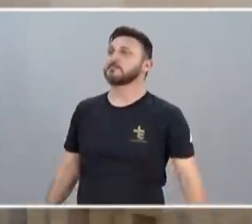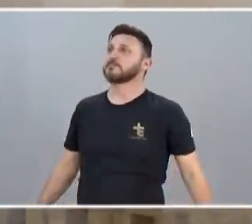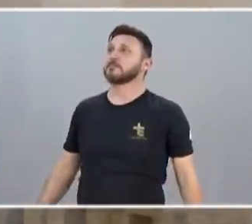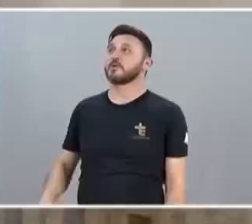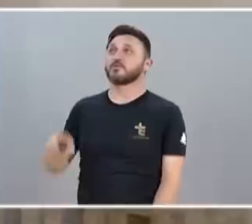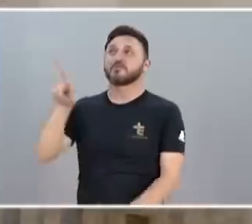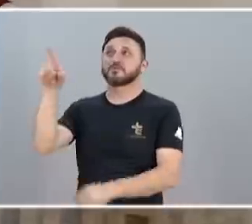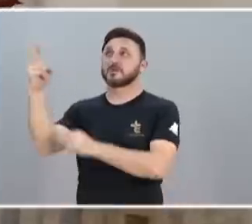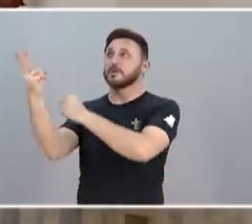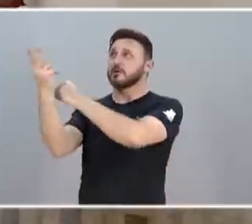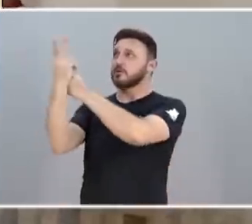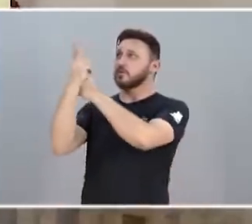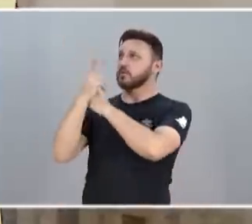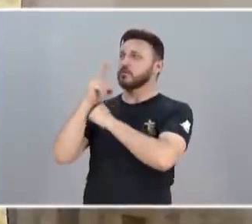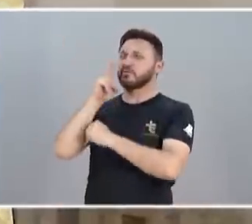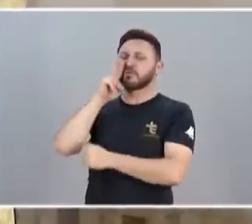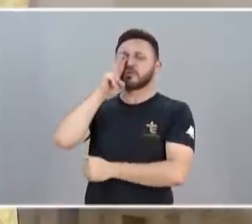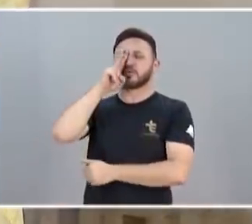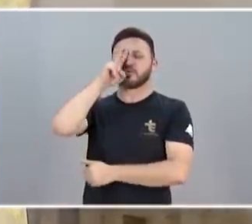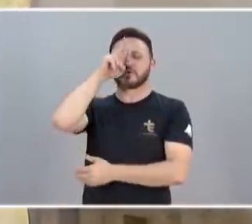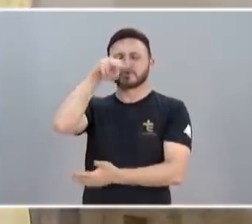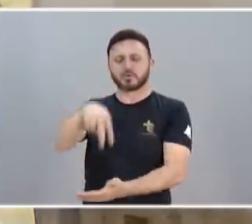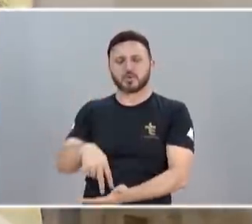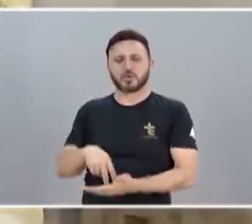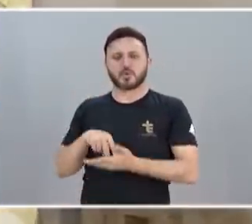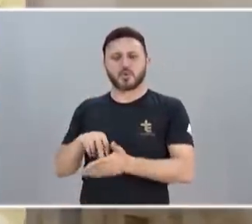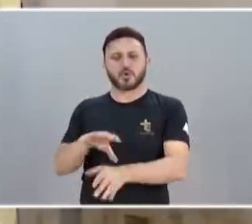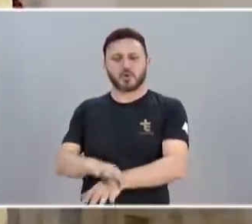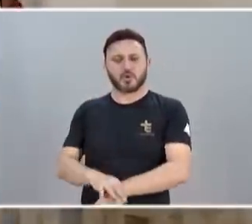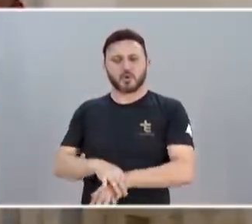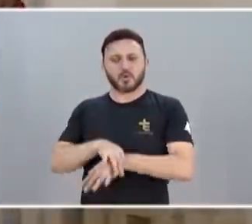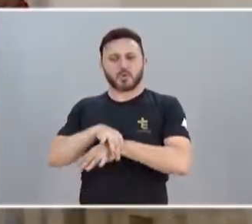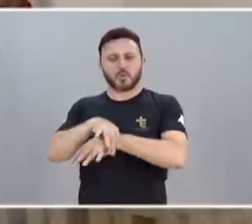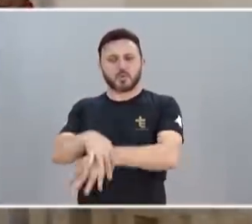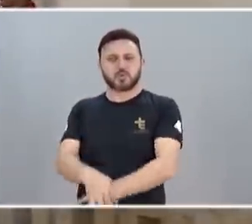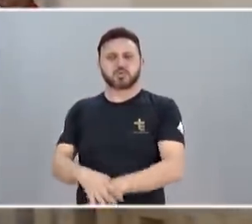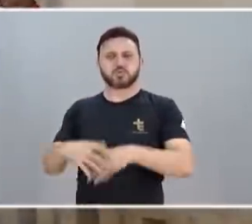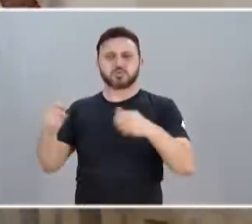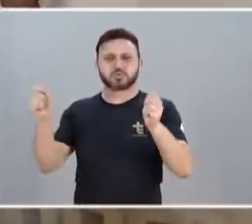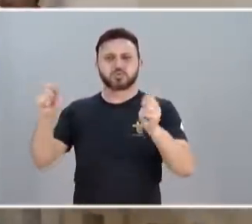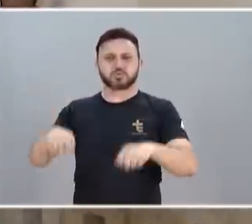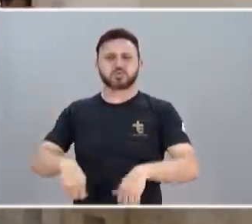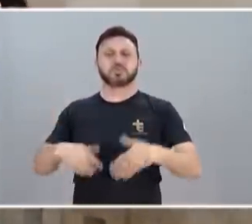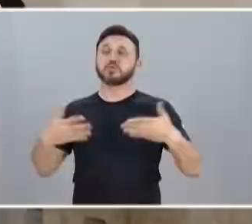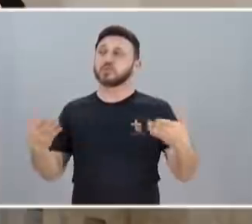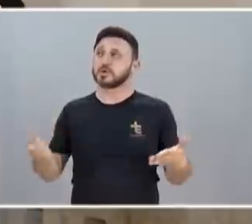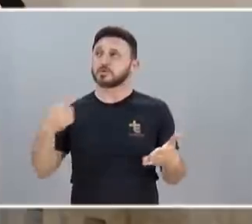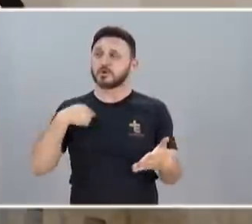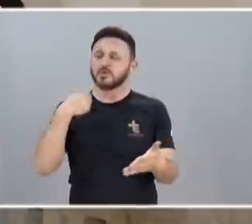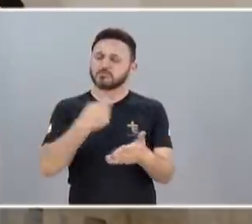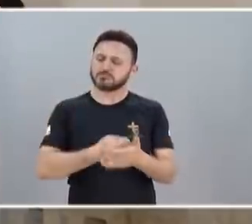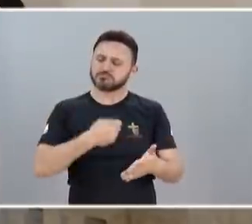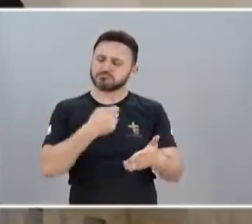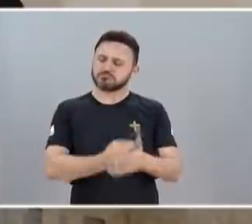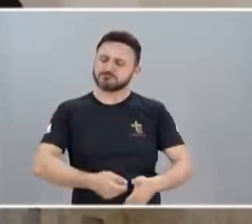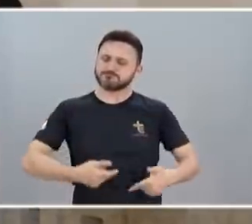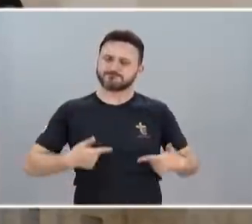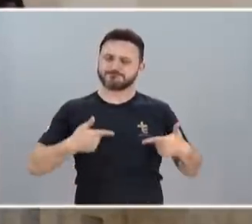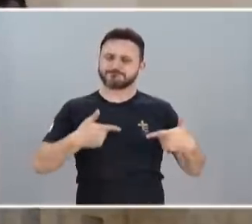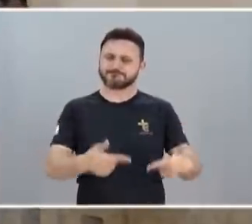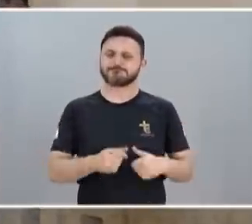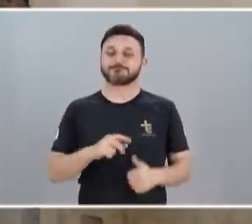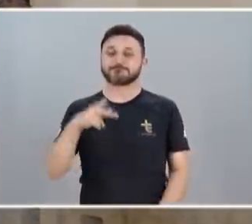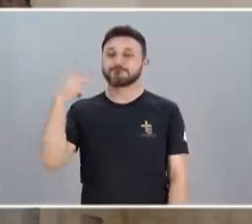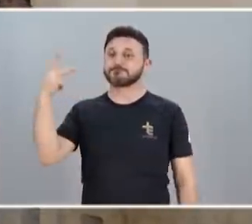Sois a força e o refúgio, a fortaleza na batalha. Tua